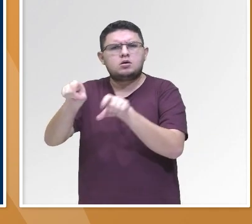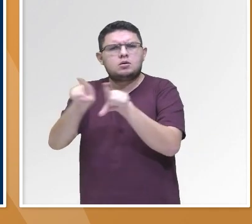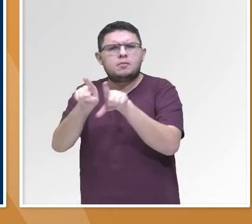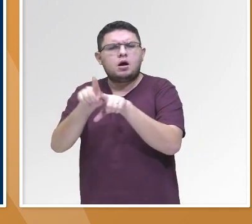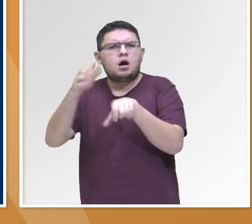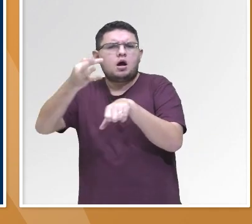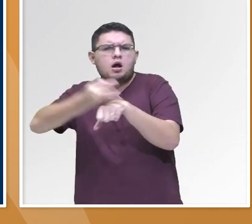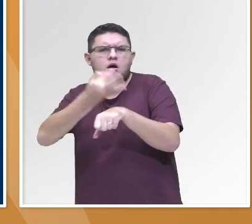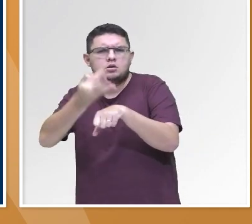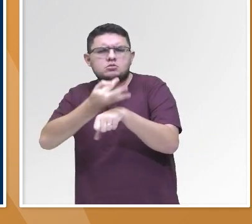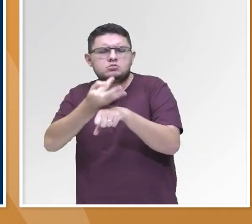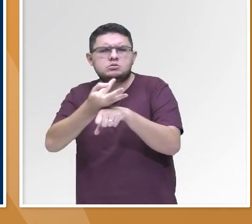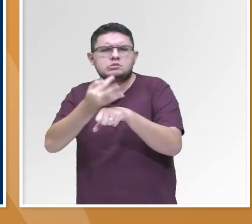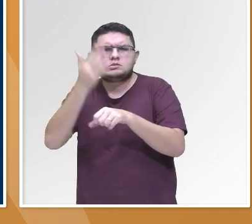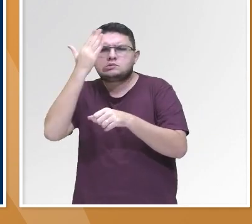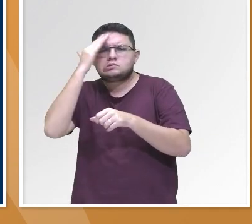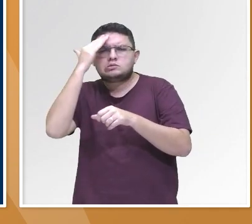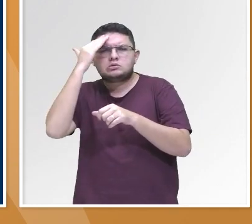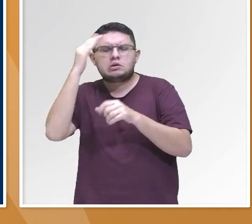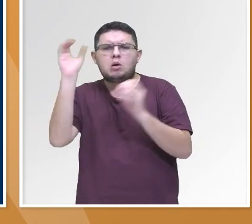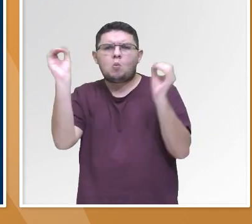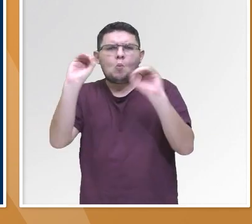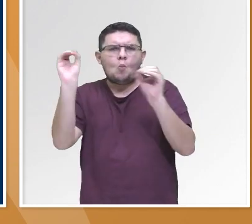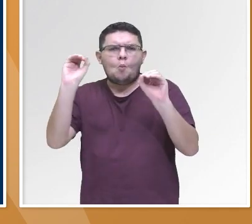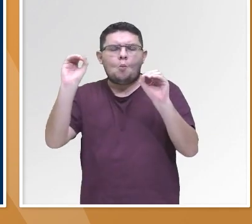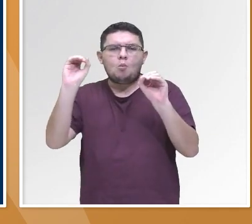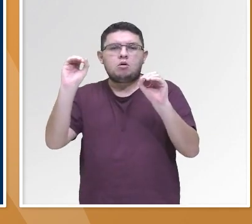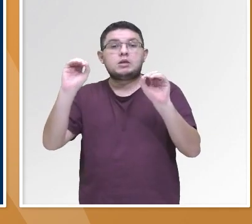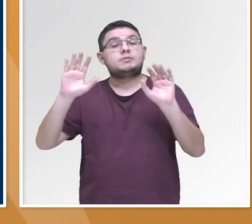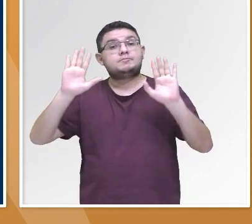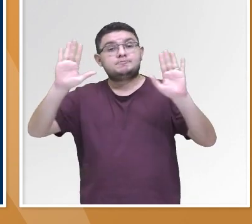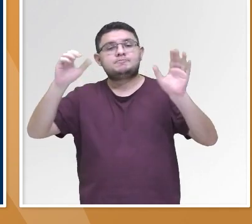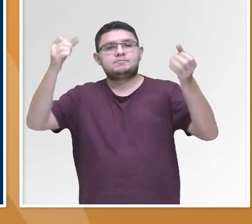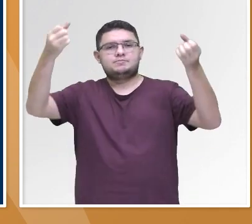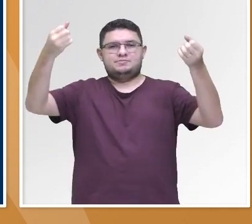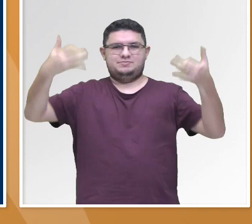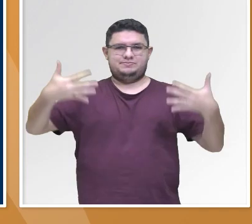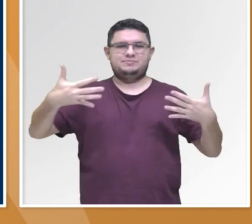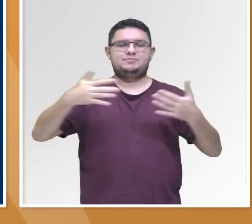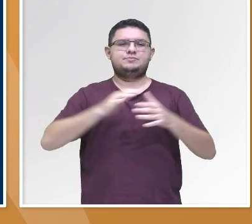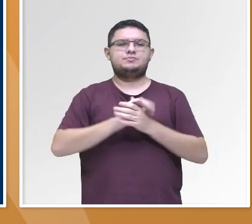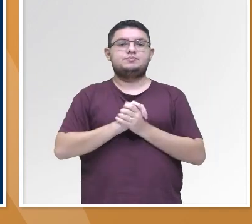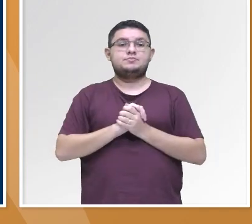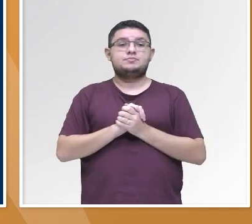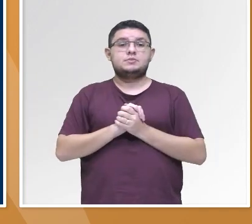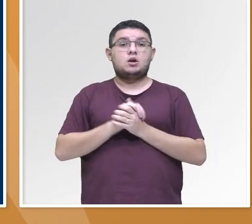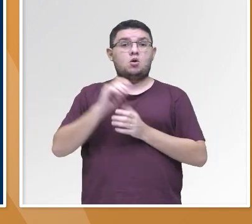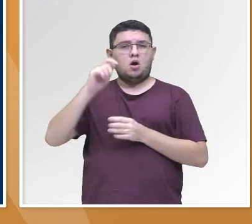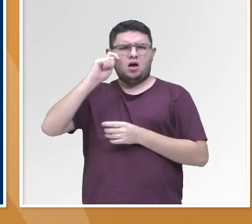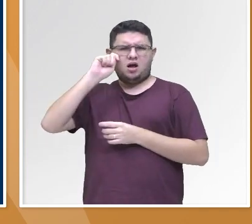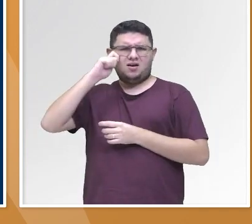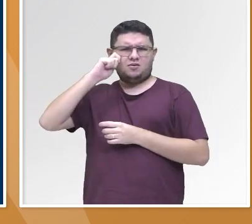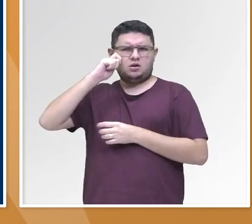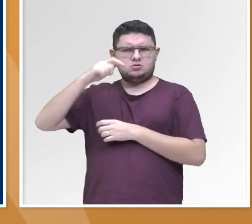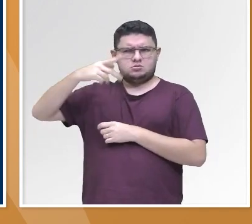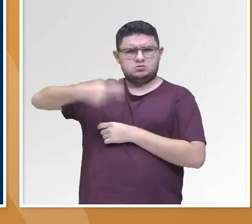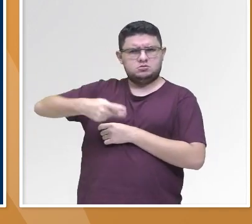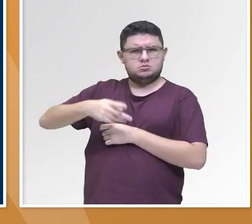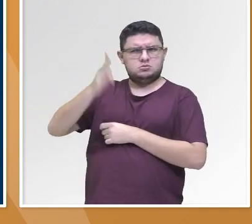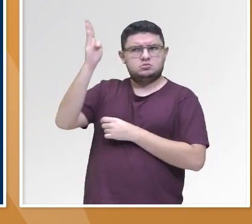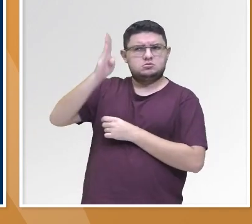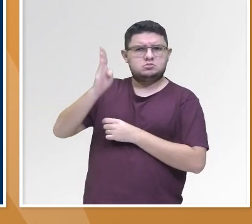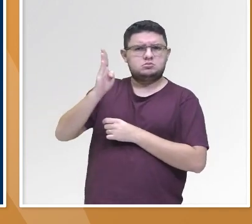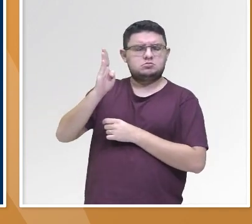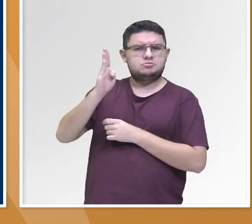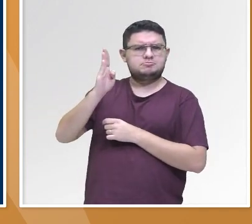comigo. Se nós estamos falando que os africanos no Brasil, quer dizer que eles não são do Brasil. Então, nós estamos falando